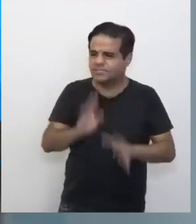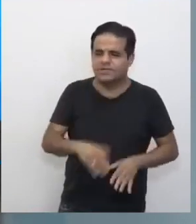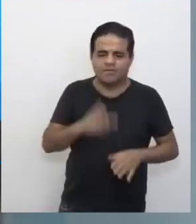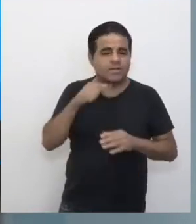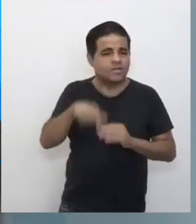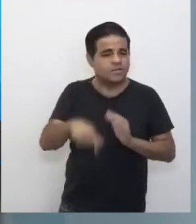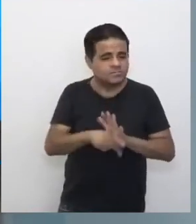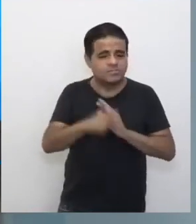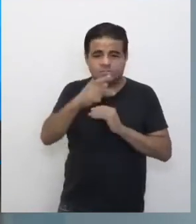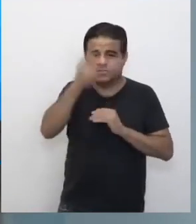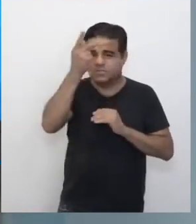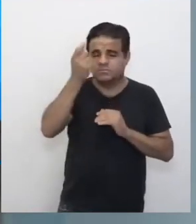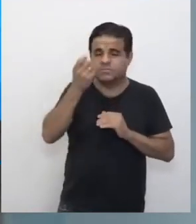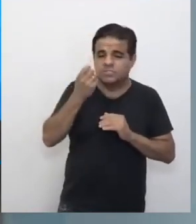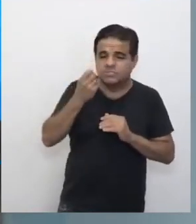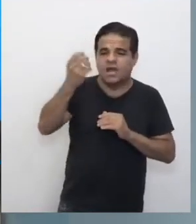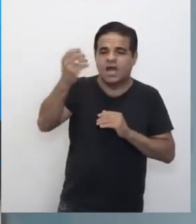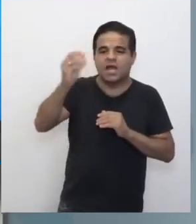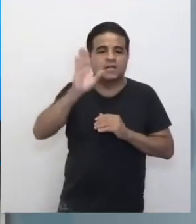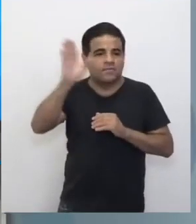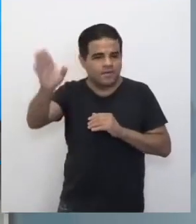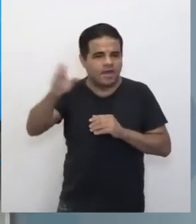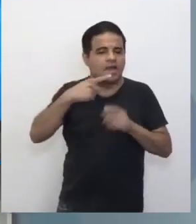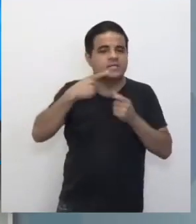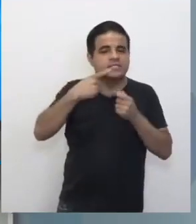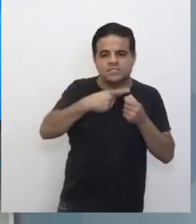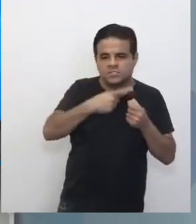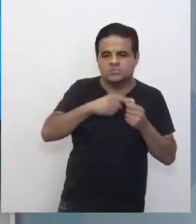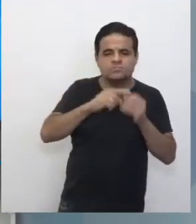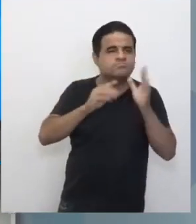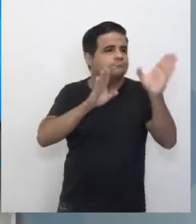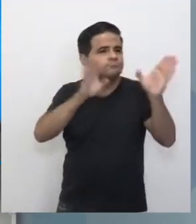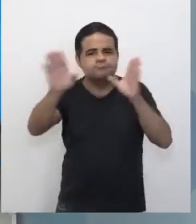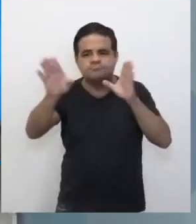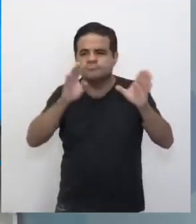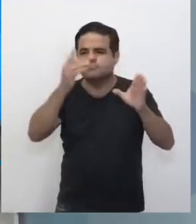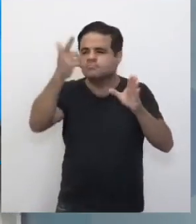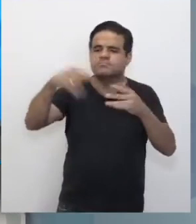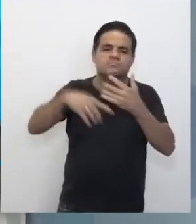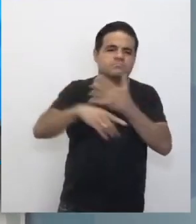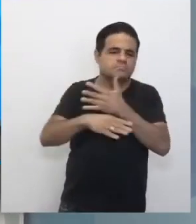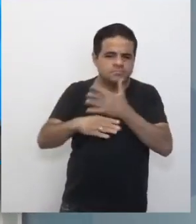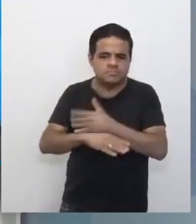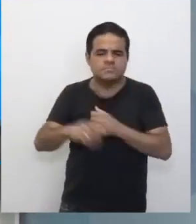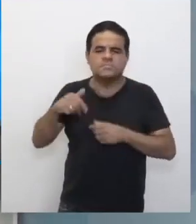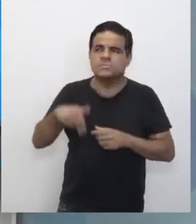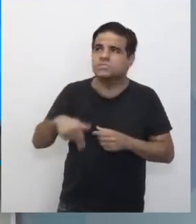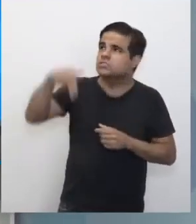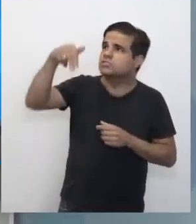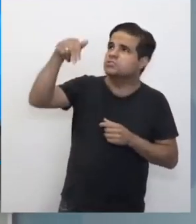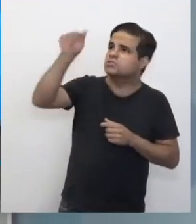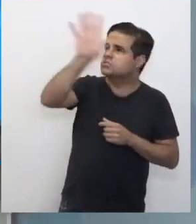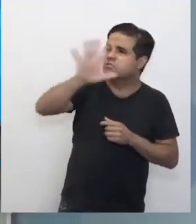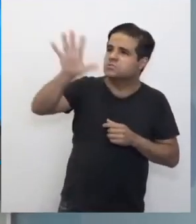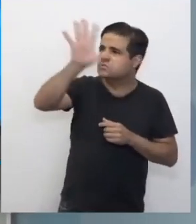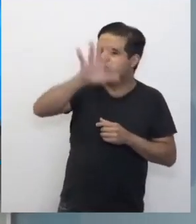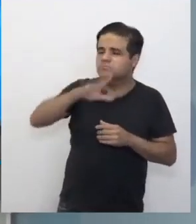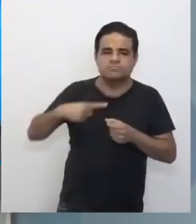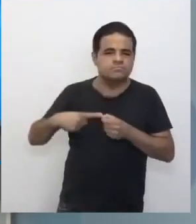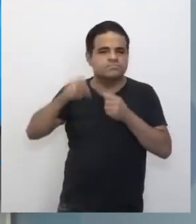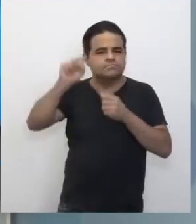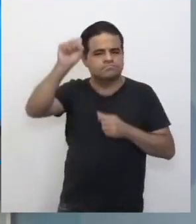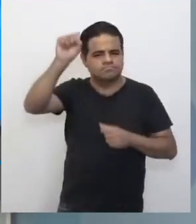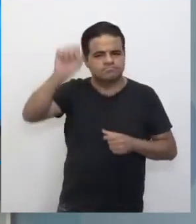daqui de São Paulo, quando a gente viaja, por exemplo, para o interior, ou para cidades de outras regiões, né? Nordeste, cidades do sul